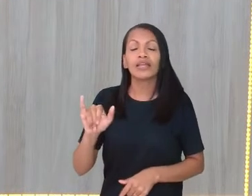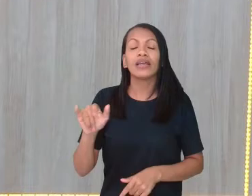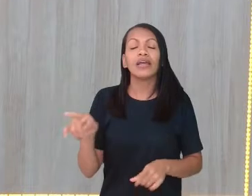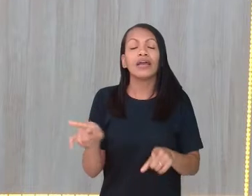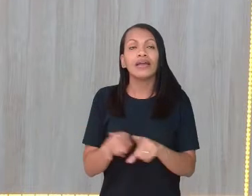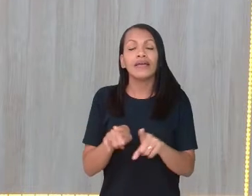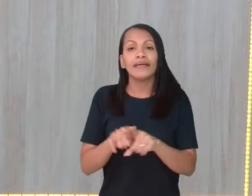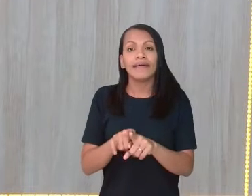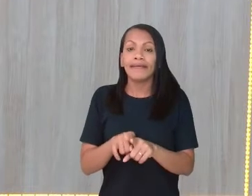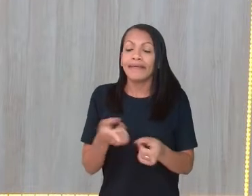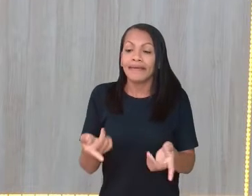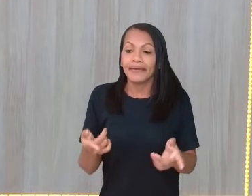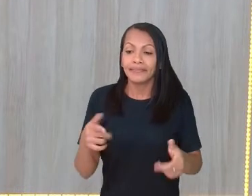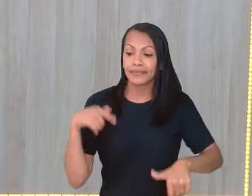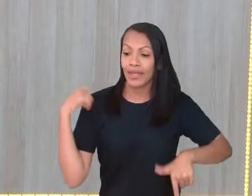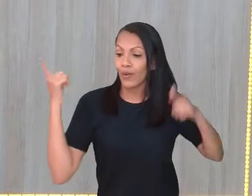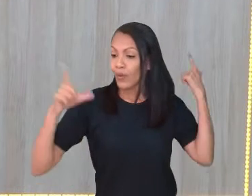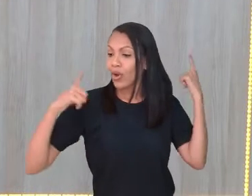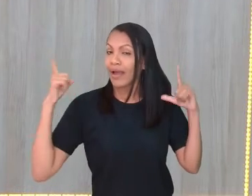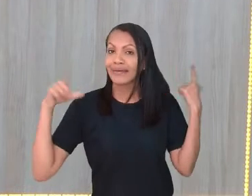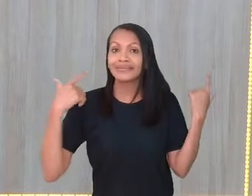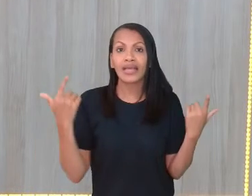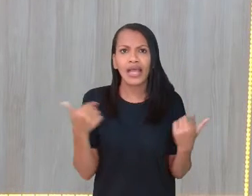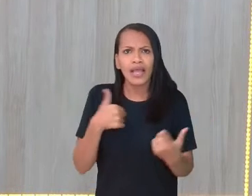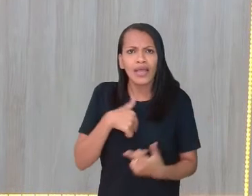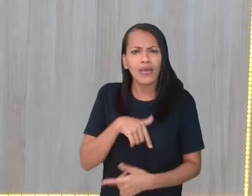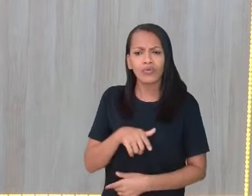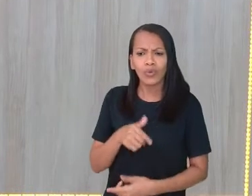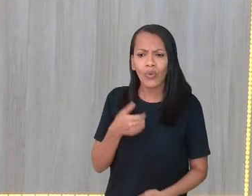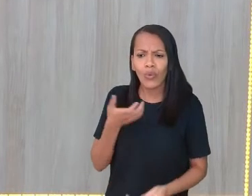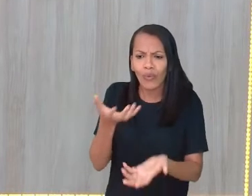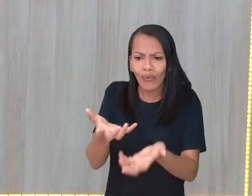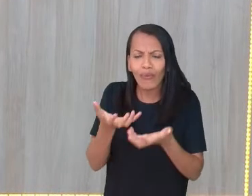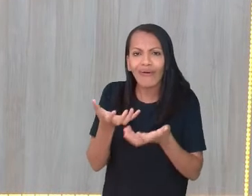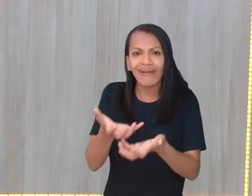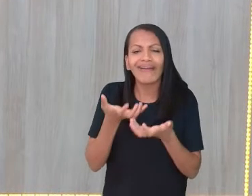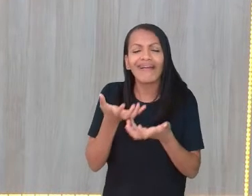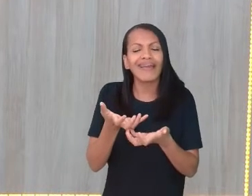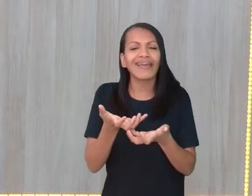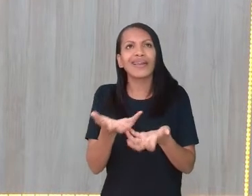que estejam ali em um momento que eu não estou querendo